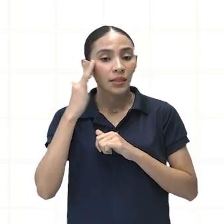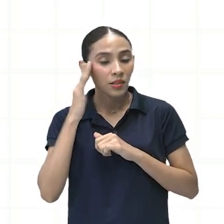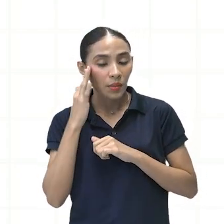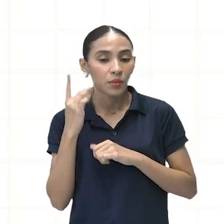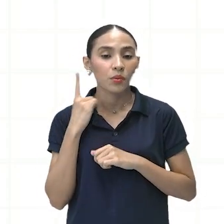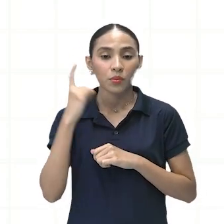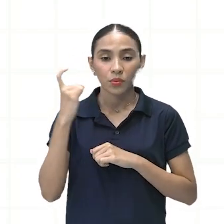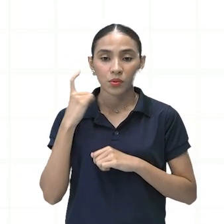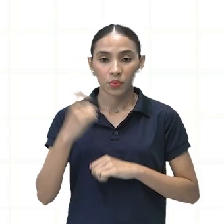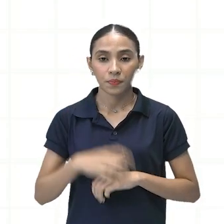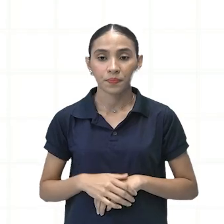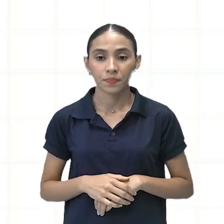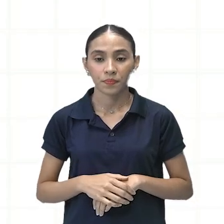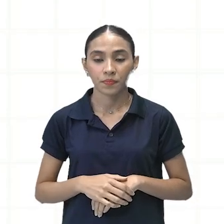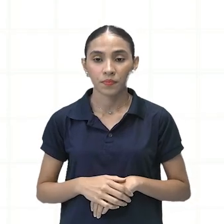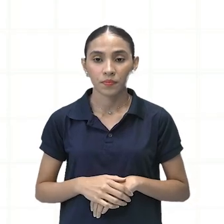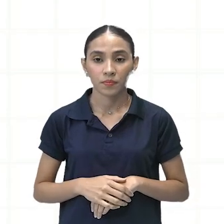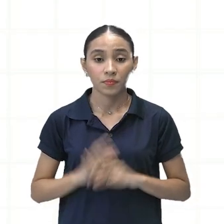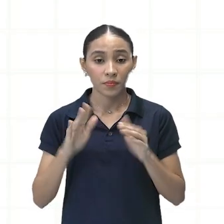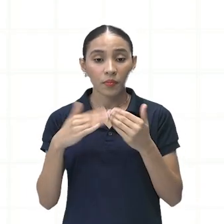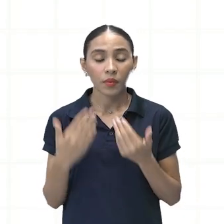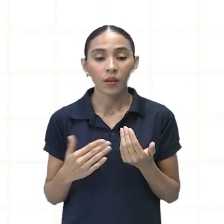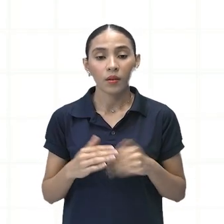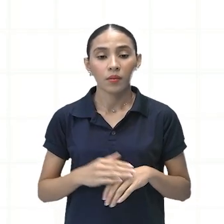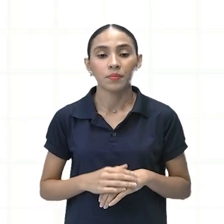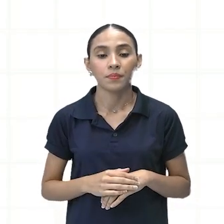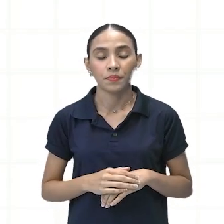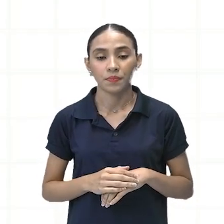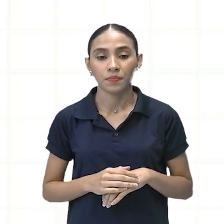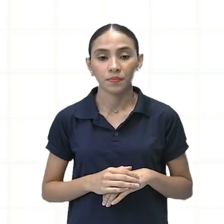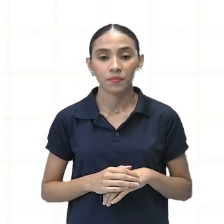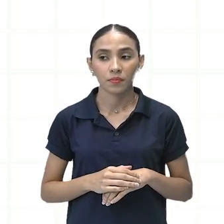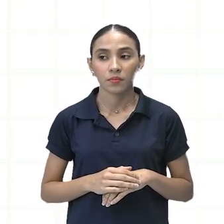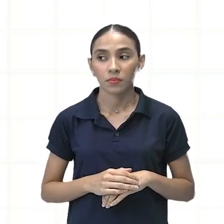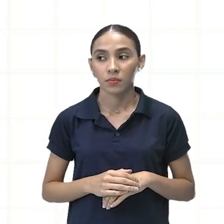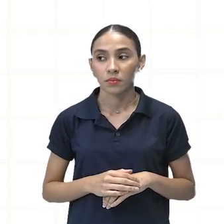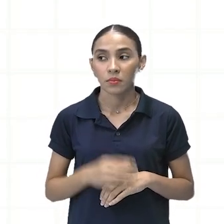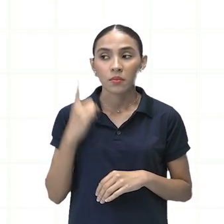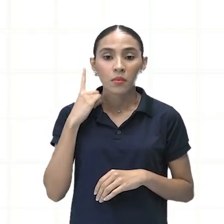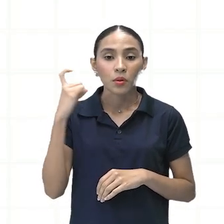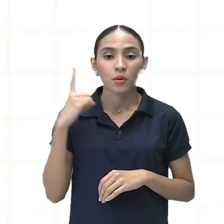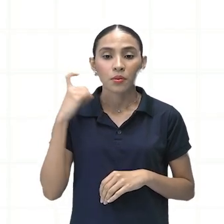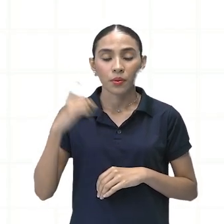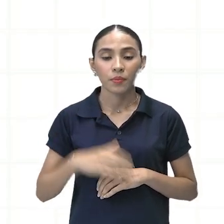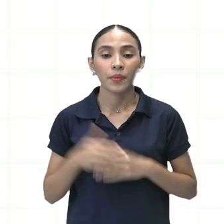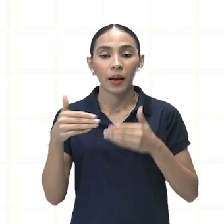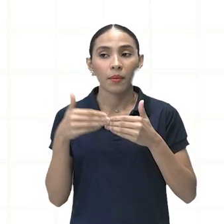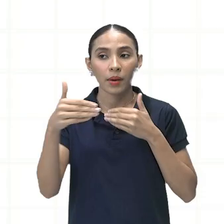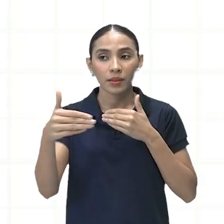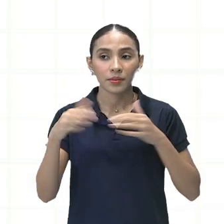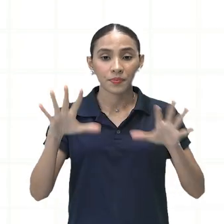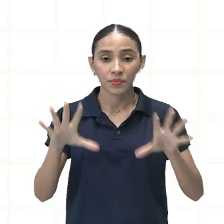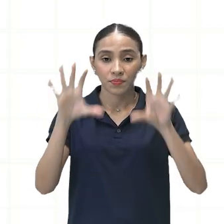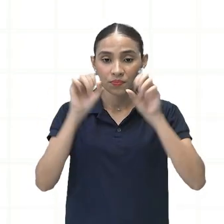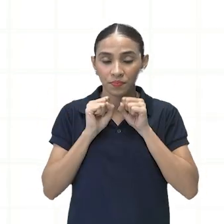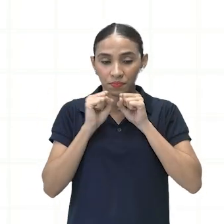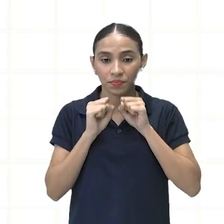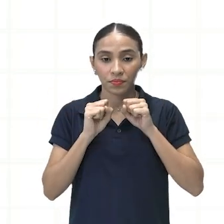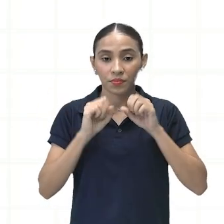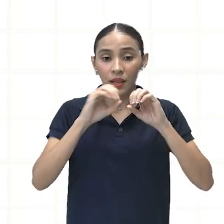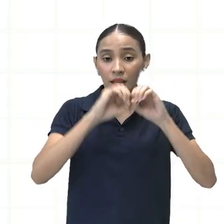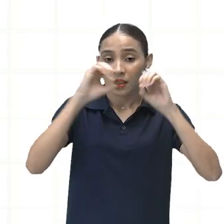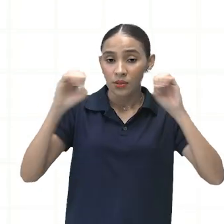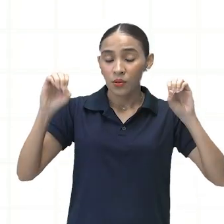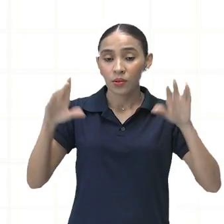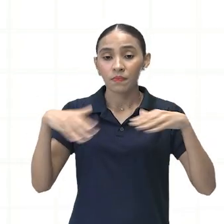som. Então, é desta forma que se forma o som a partir da captação das